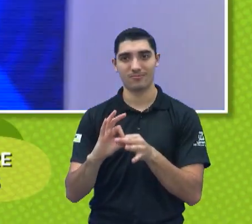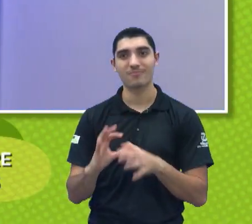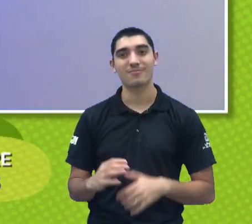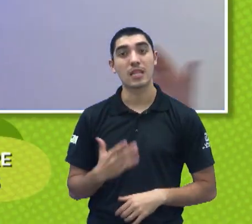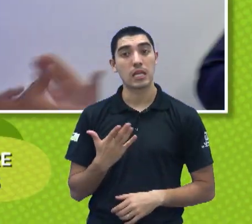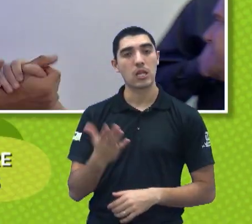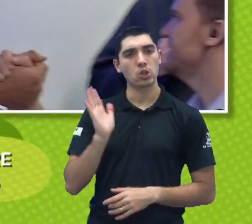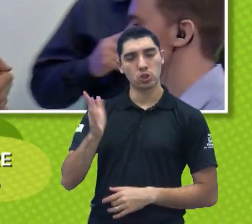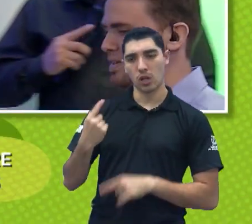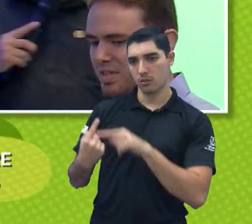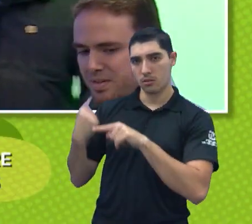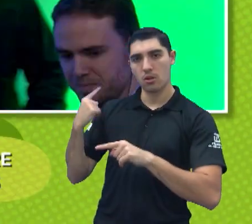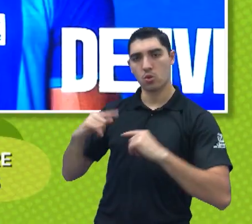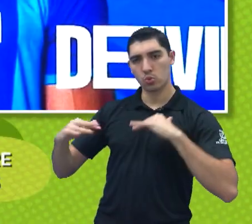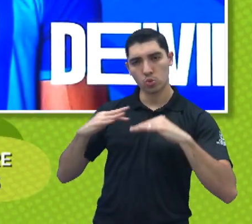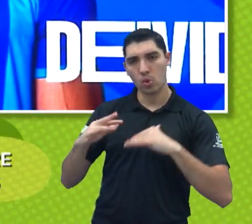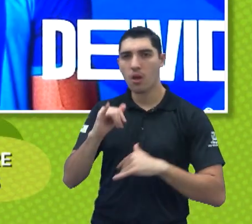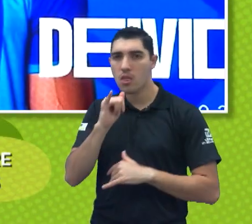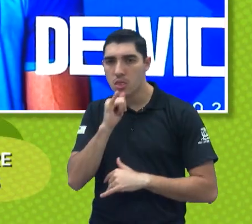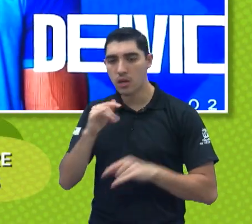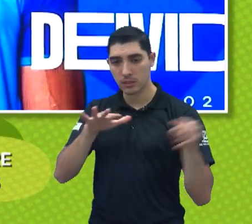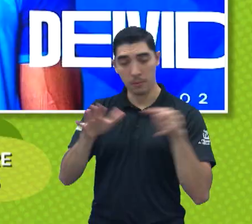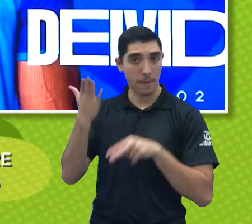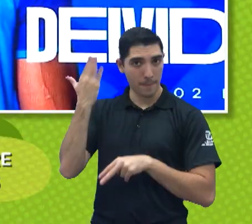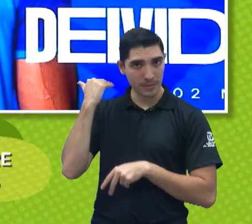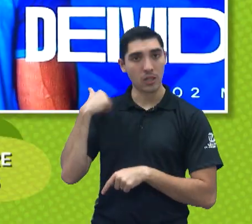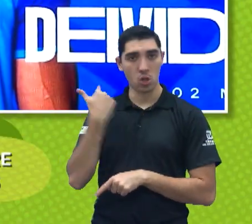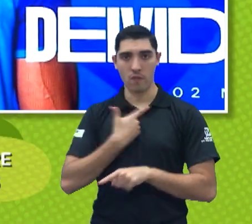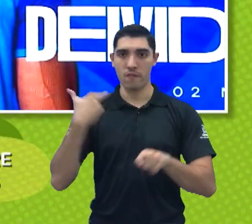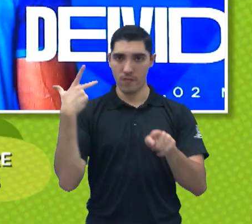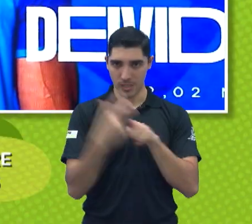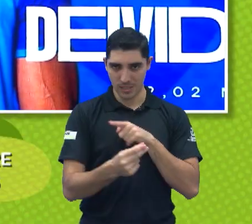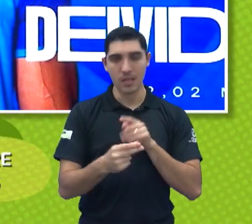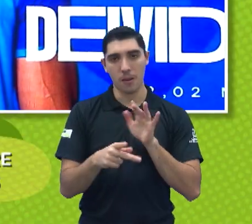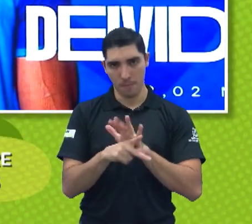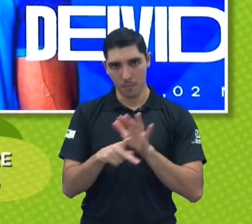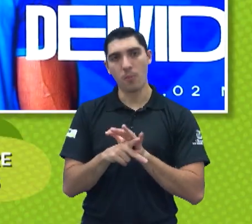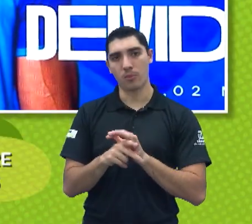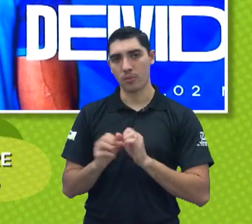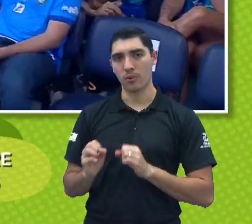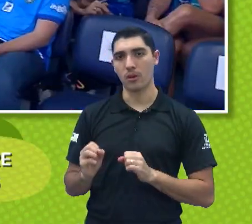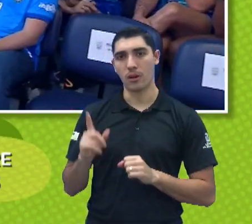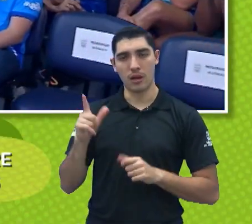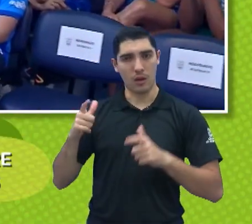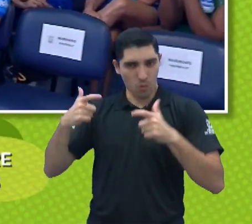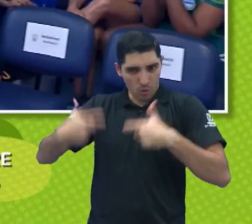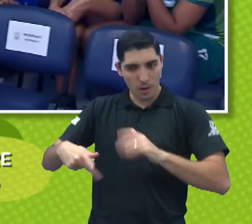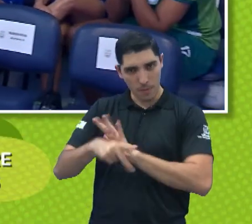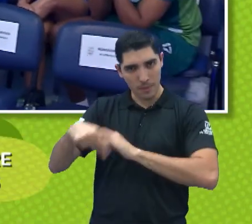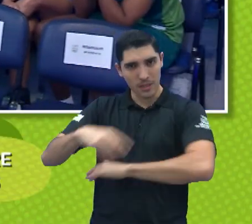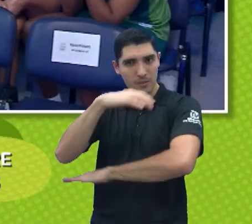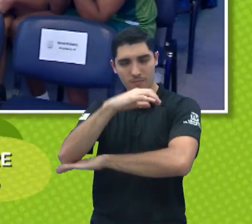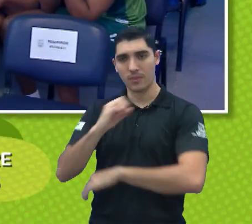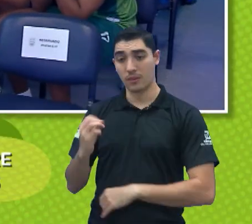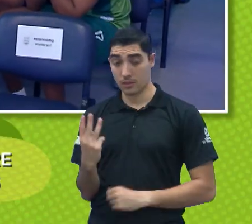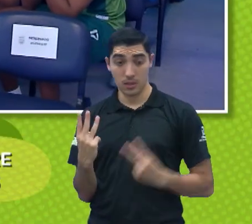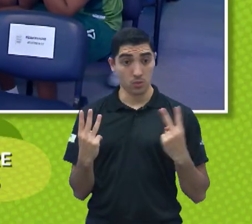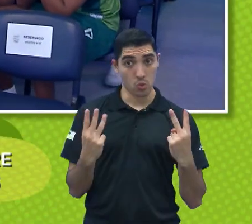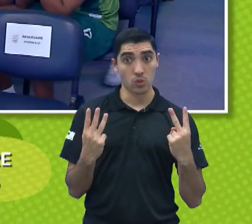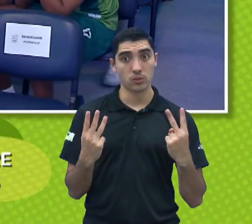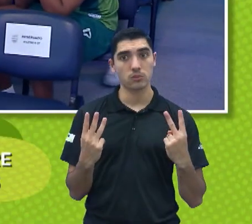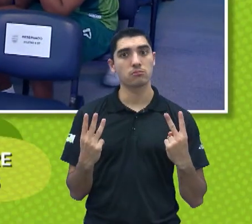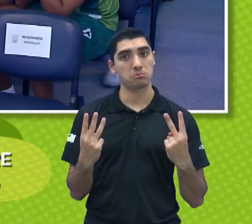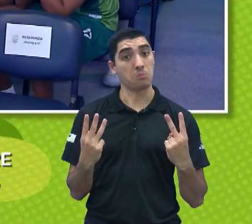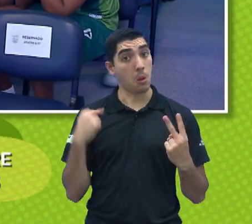agora contra o Minas na semana passada, a gente venceu de 3-2, um jogaço, inclusive lá no Teatrão, e foi isso. Todo mundo participou